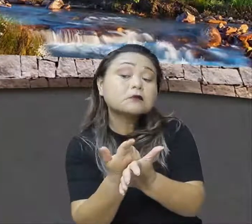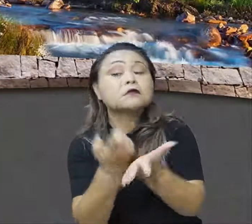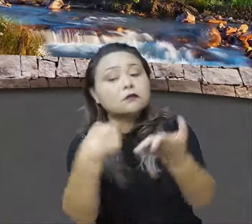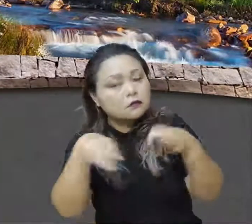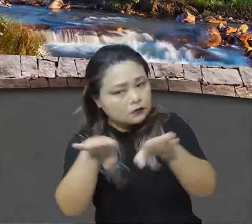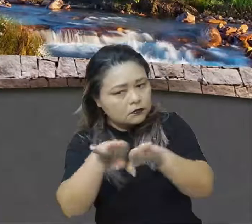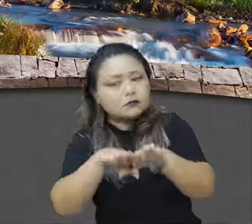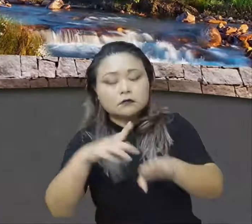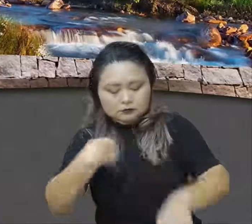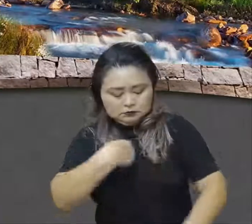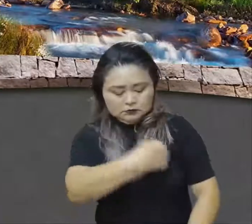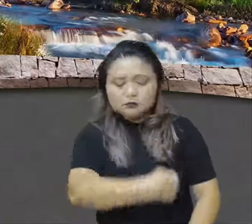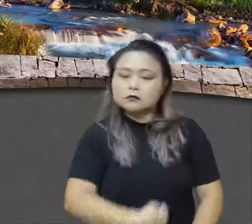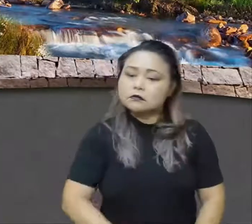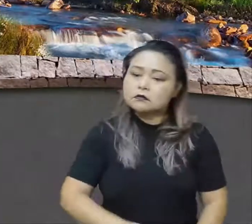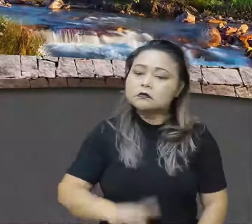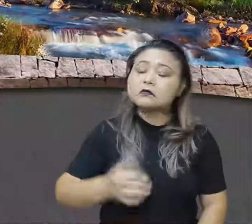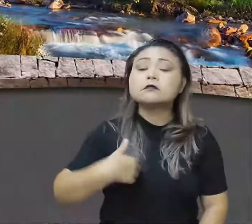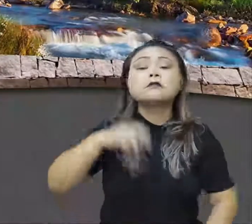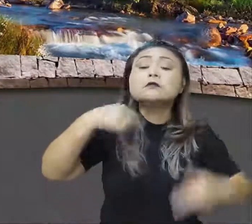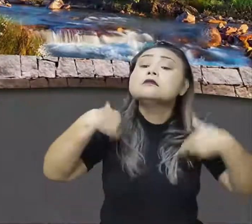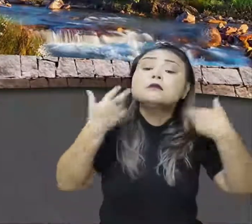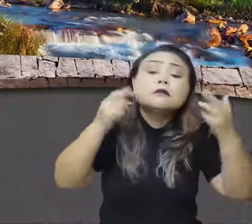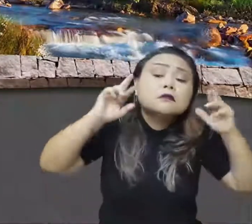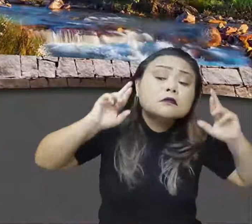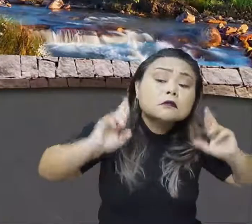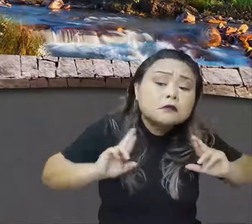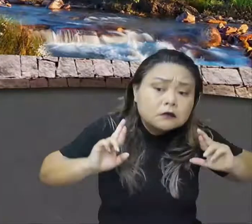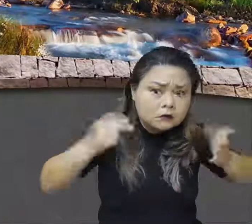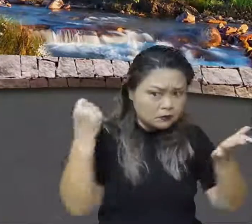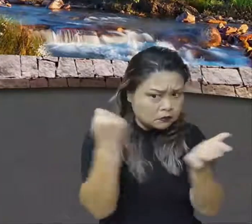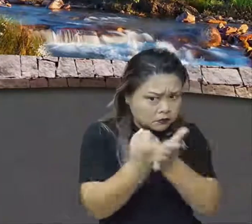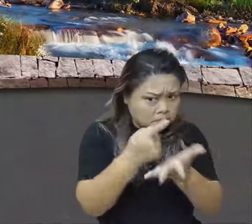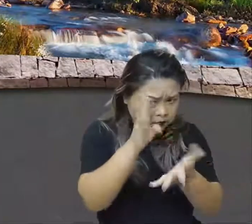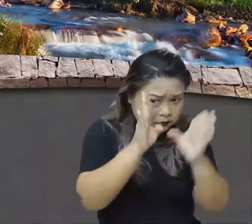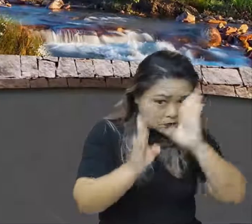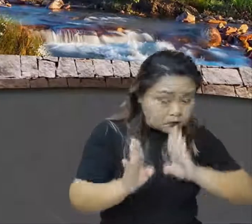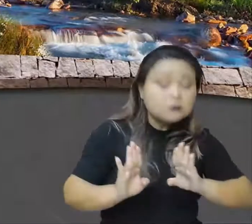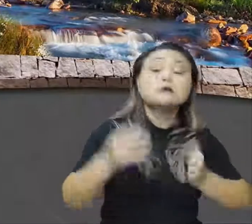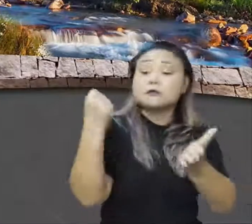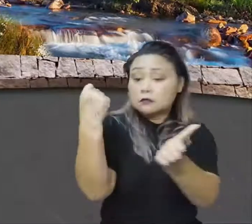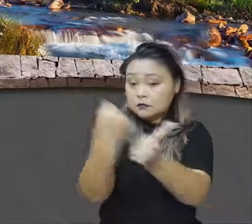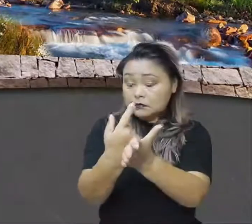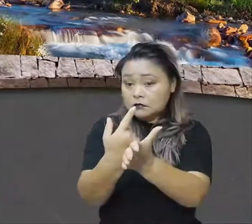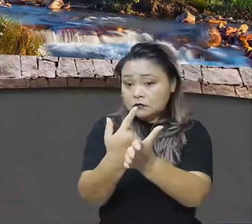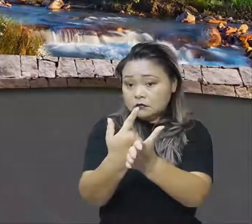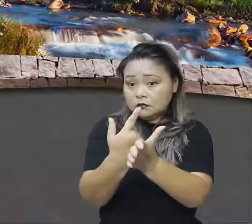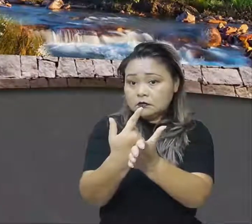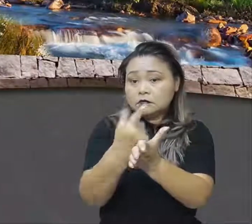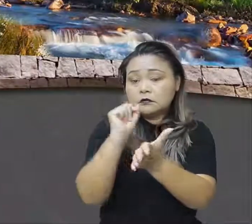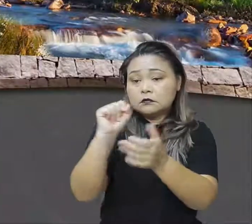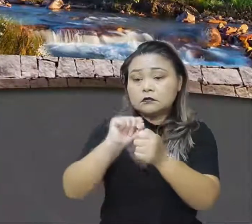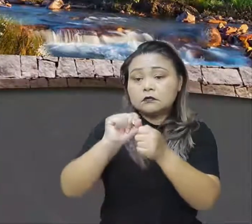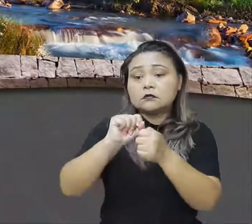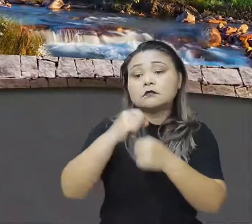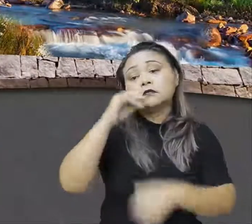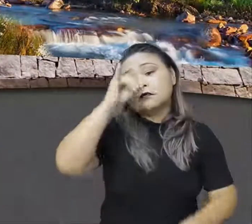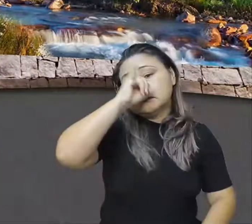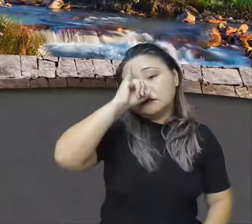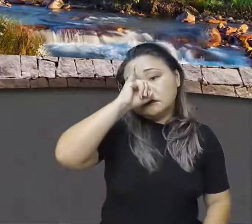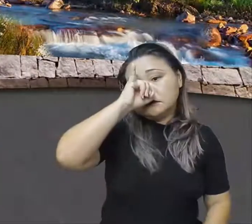Também China. Professor, e a Rússia? Compra alguma coisa do Brasil? Compra. A Rússia compra muito do Brasil suíno.